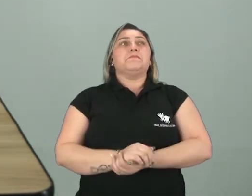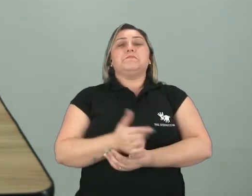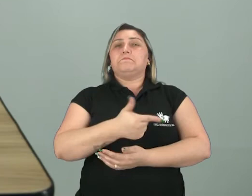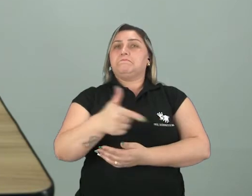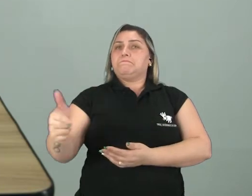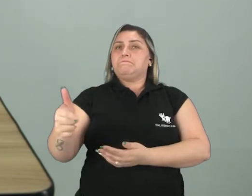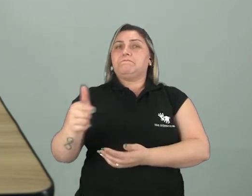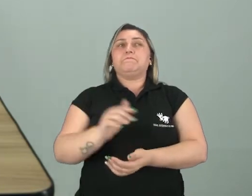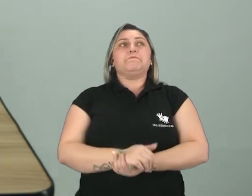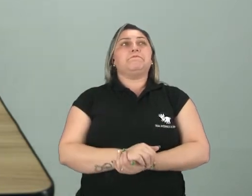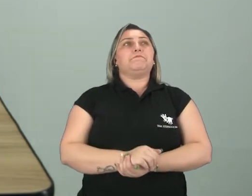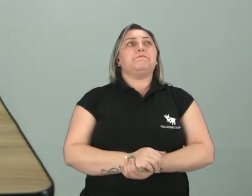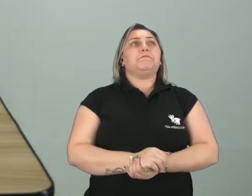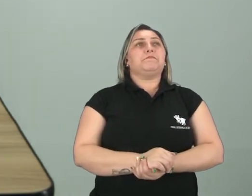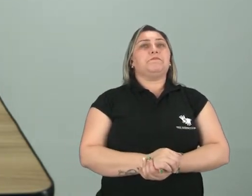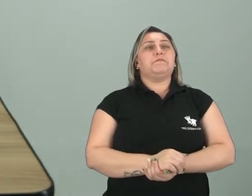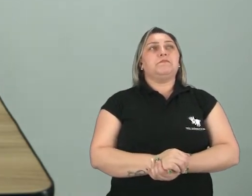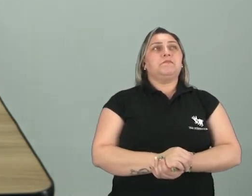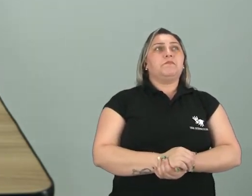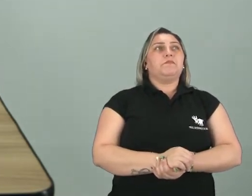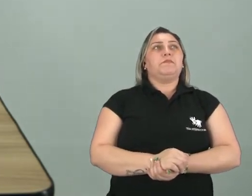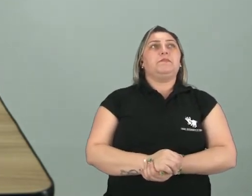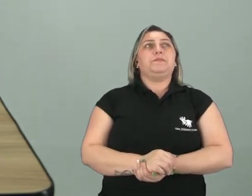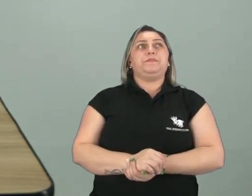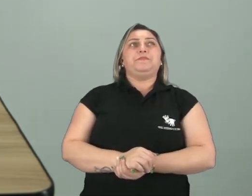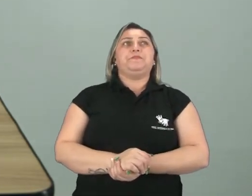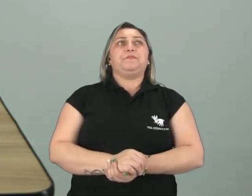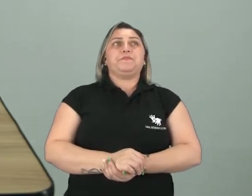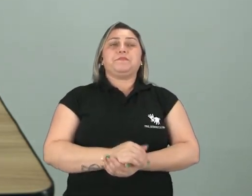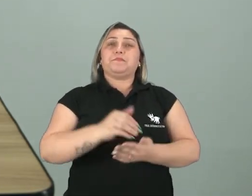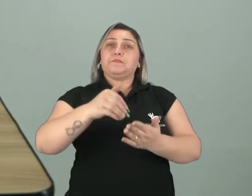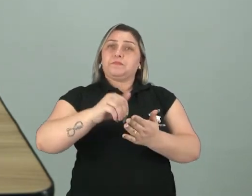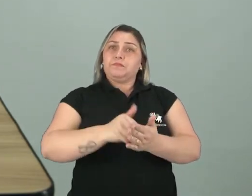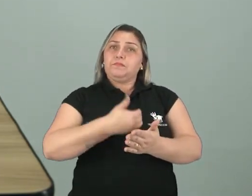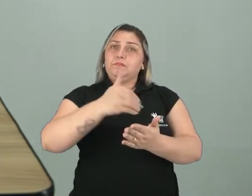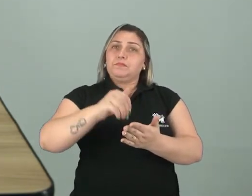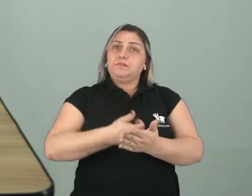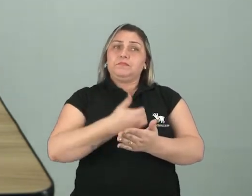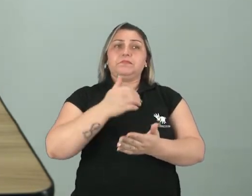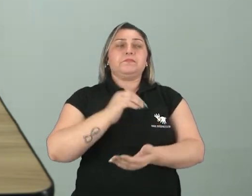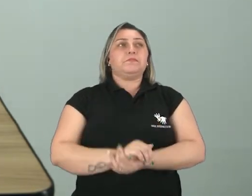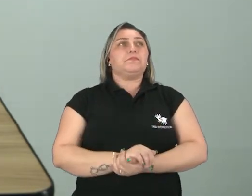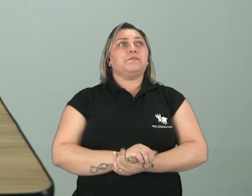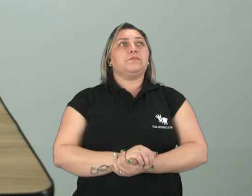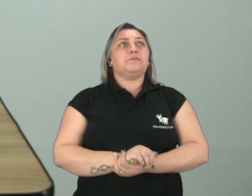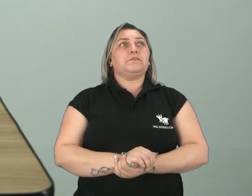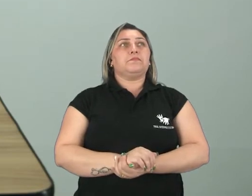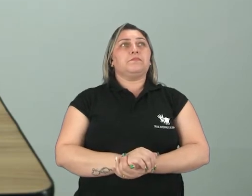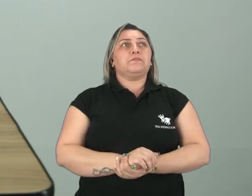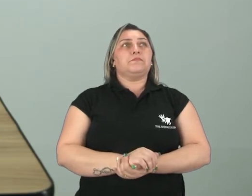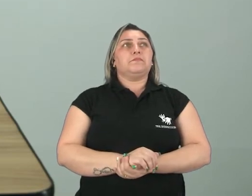não tem então são estas duas abacate